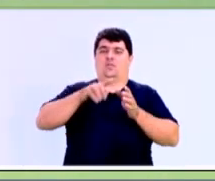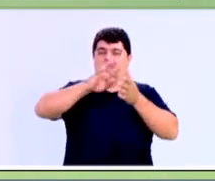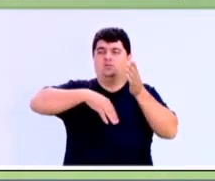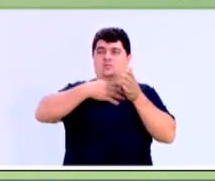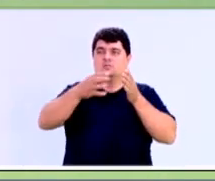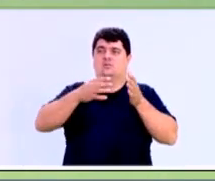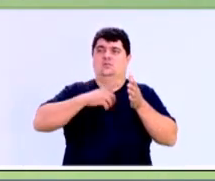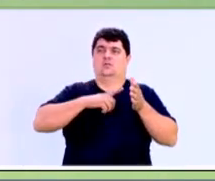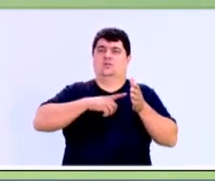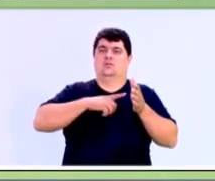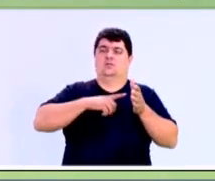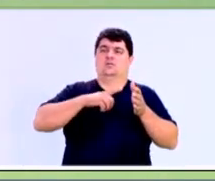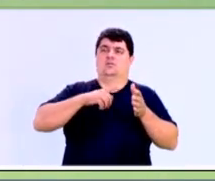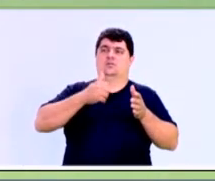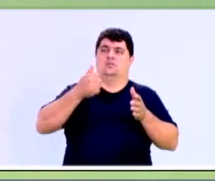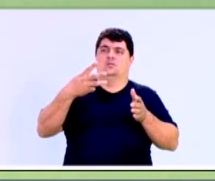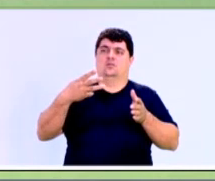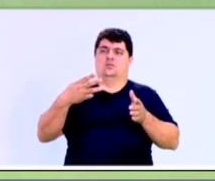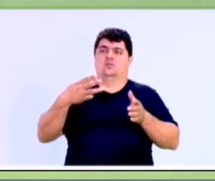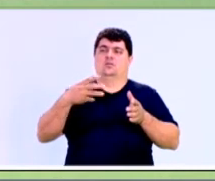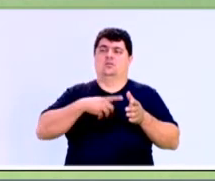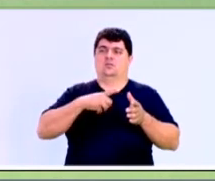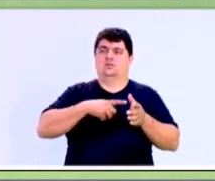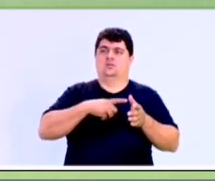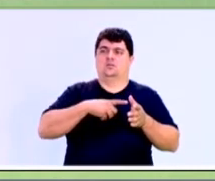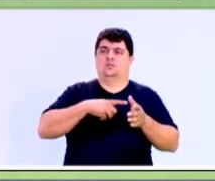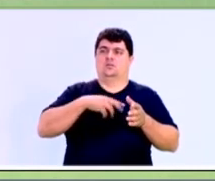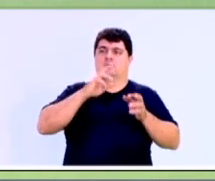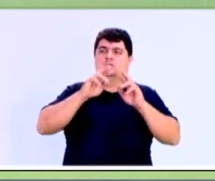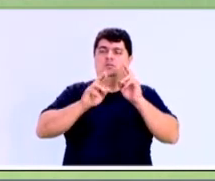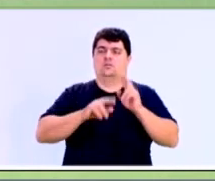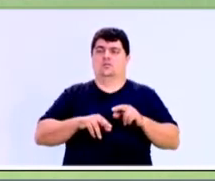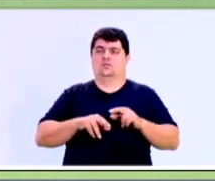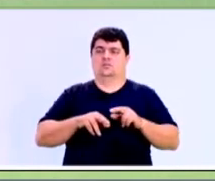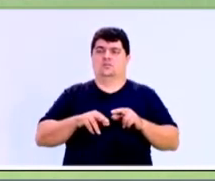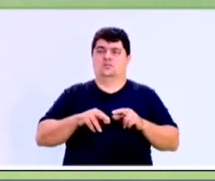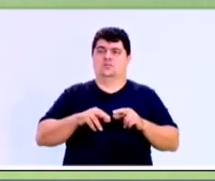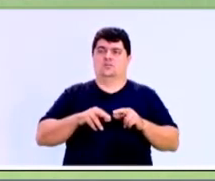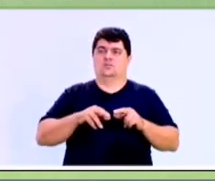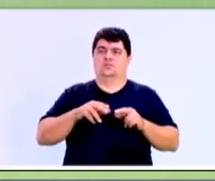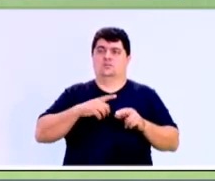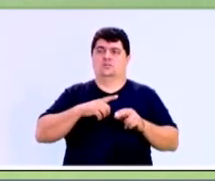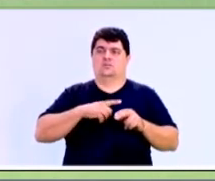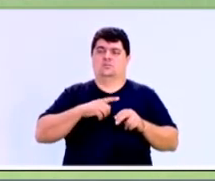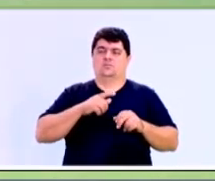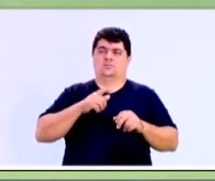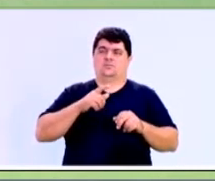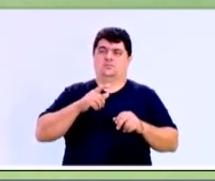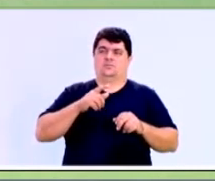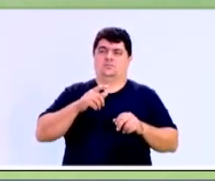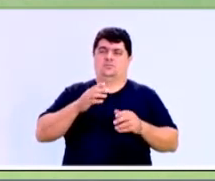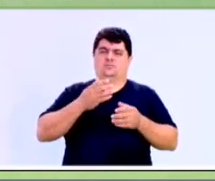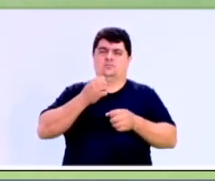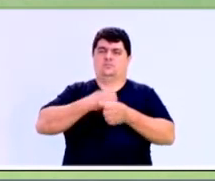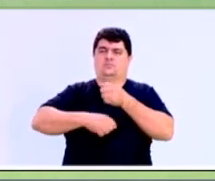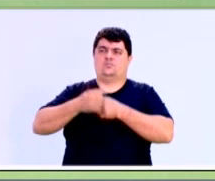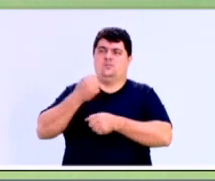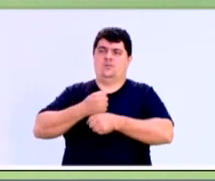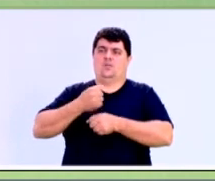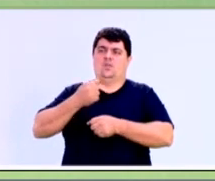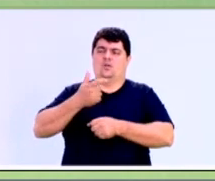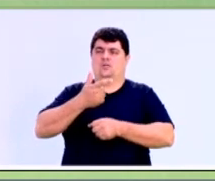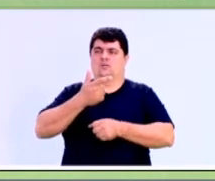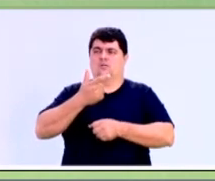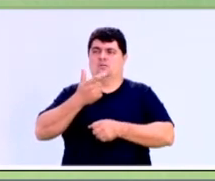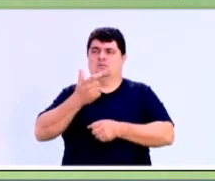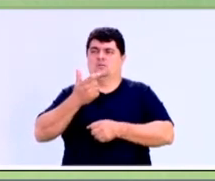gente tem os modelos estudados pelos autores, ok? E os índices de previsão correta, aqui foi 92%, aqui foi 8%,